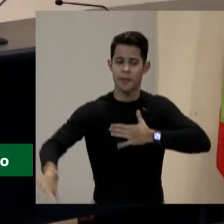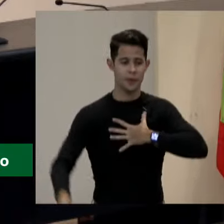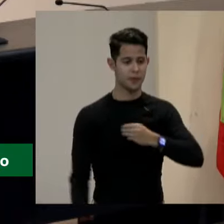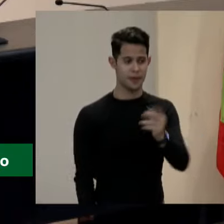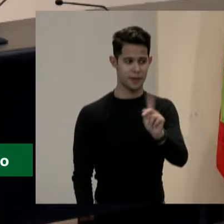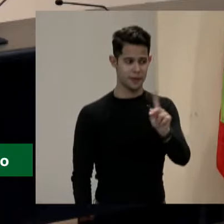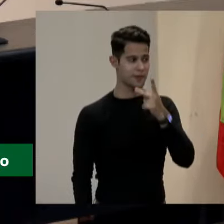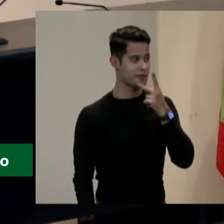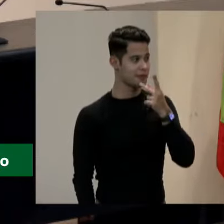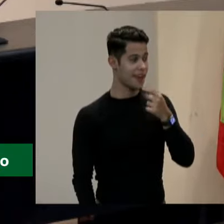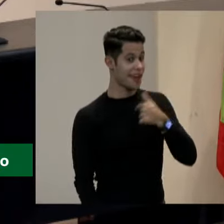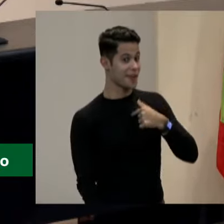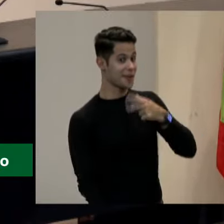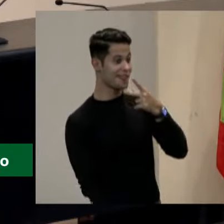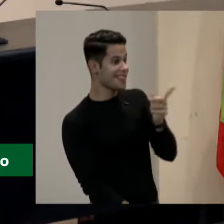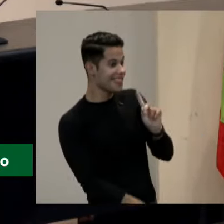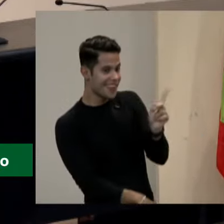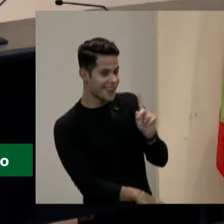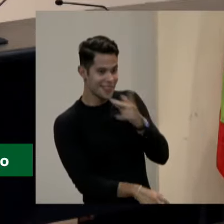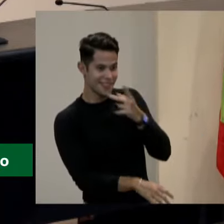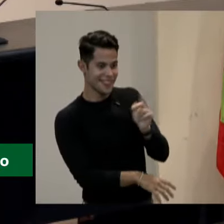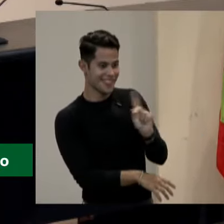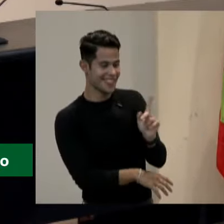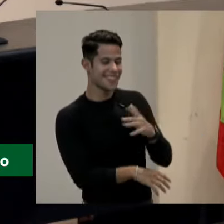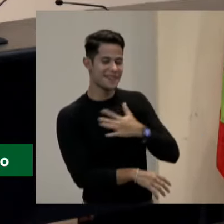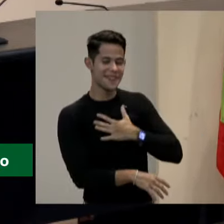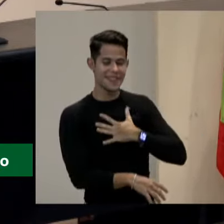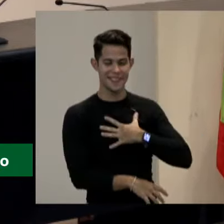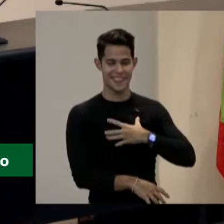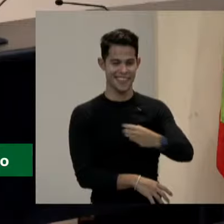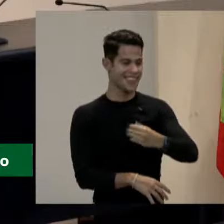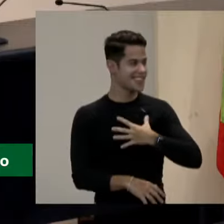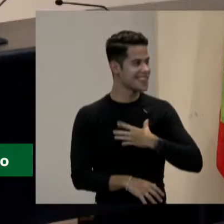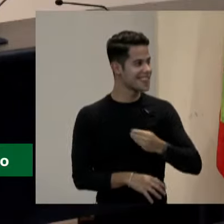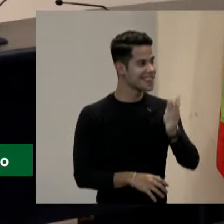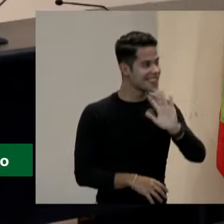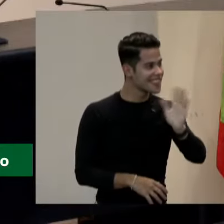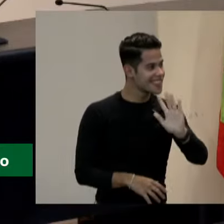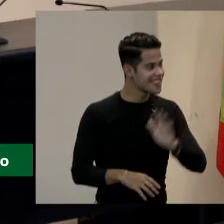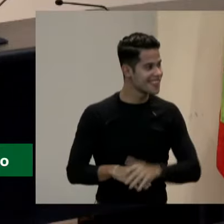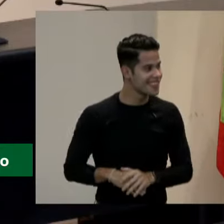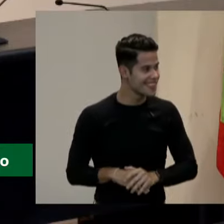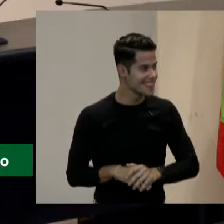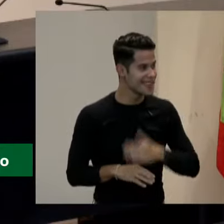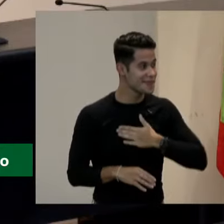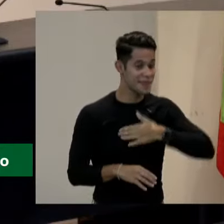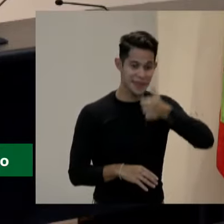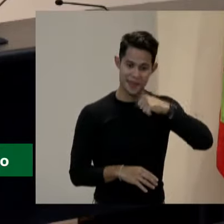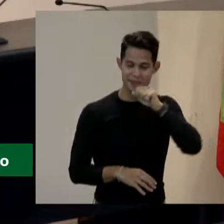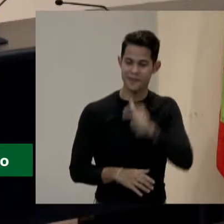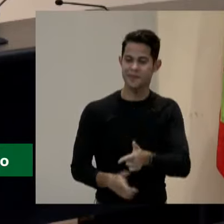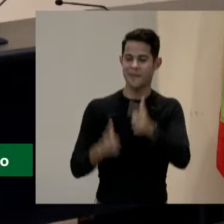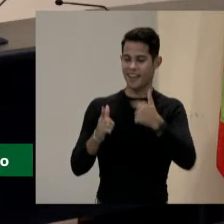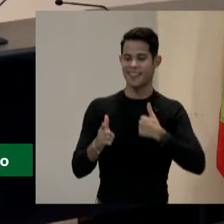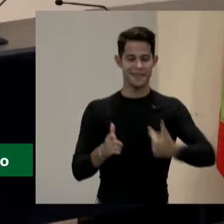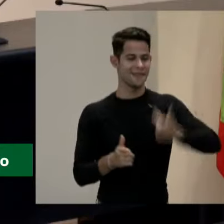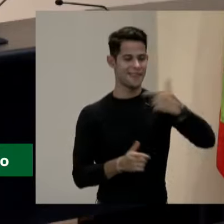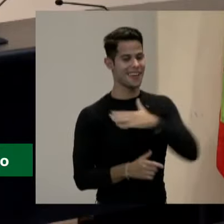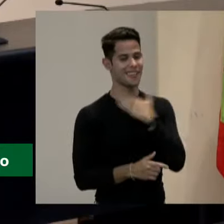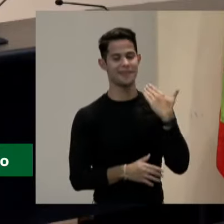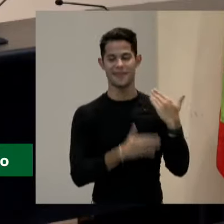não. Aí, quando ela encostou, é meu filho, e ela olhou para mim. E aí, fez seu moço, é minha mãe, mata logo, mata eu, mata